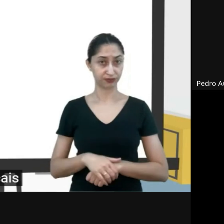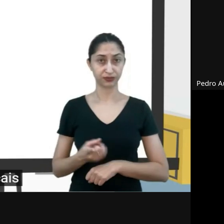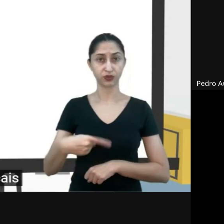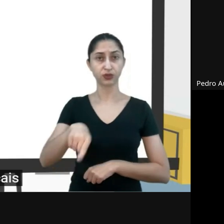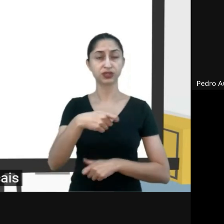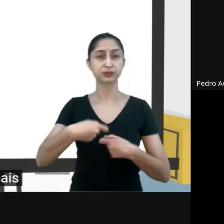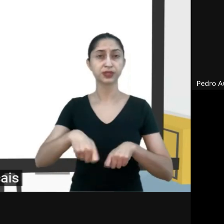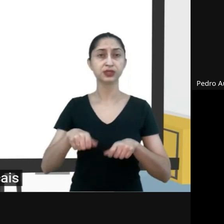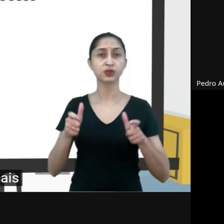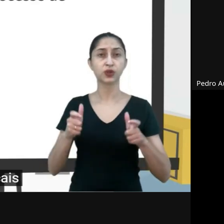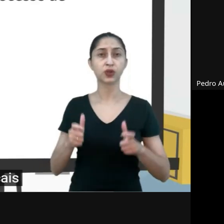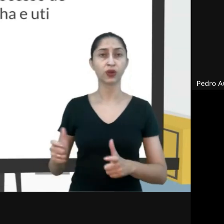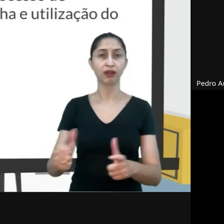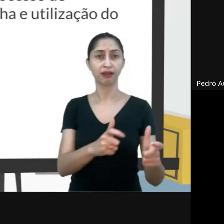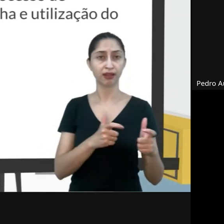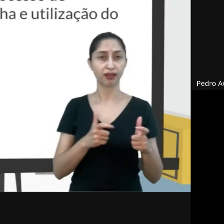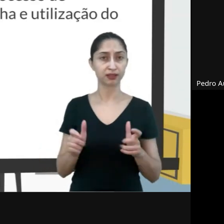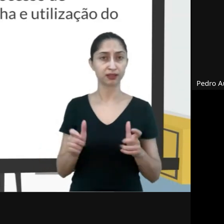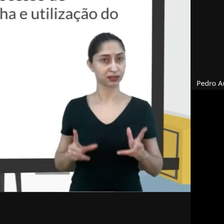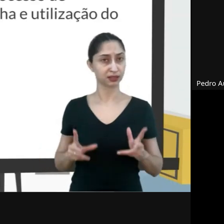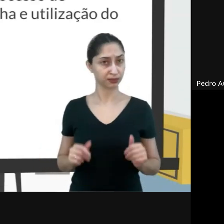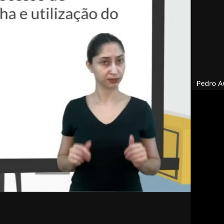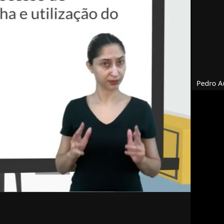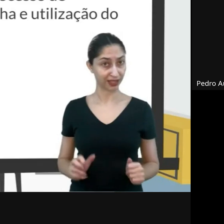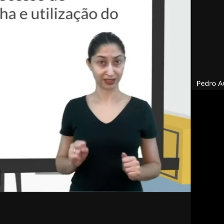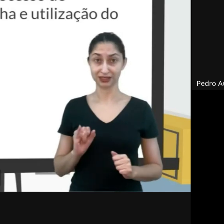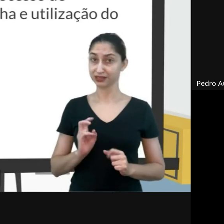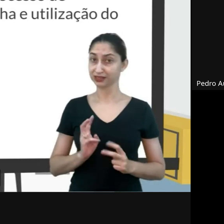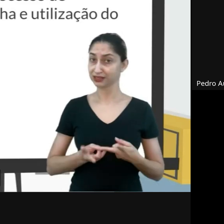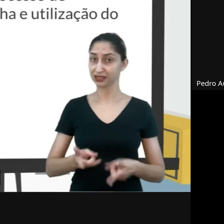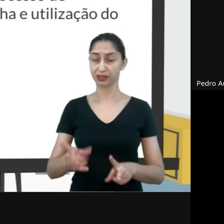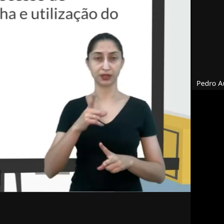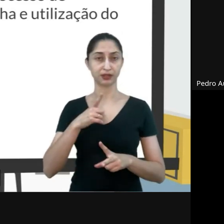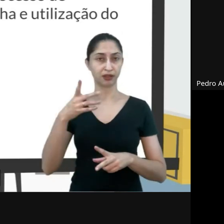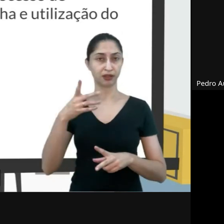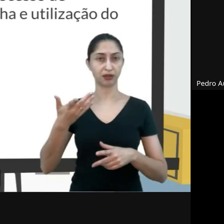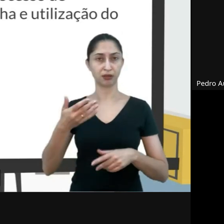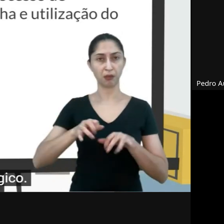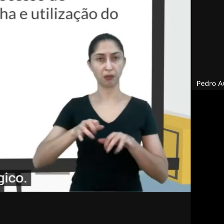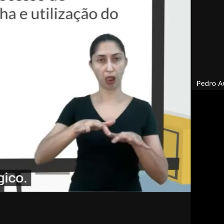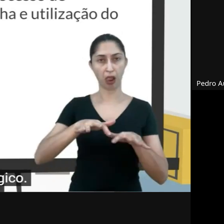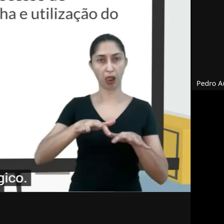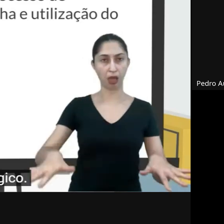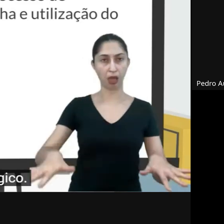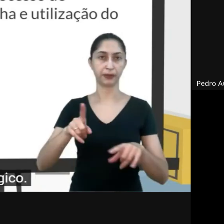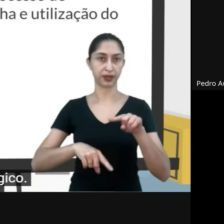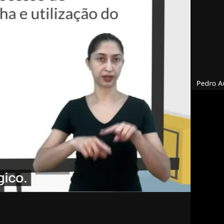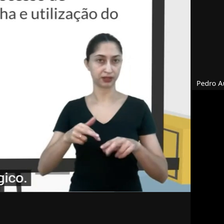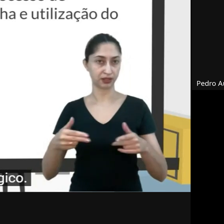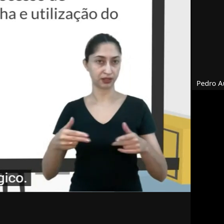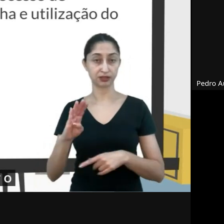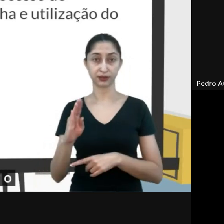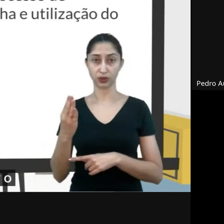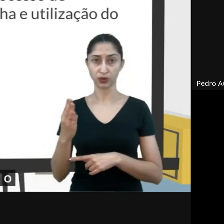Você deve descontaminar os locais e as superfícies de trabalho quando houver respingos ou derramamentos de material